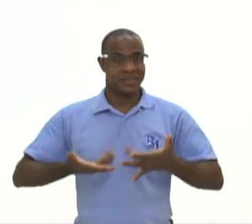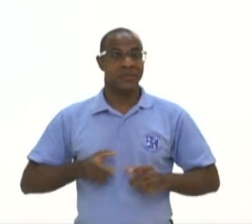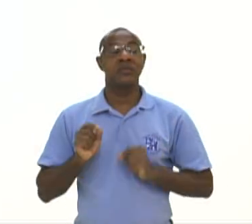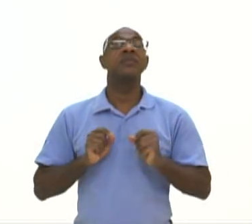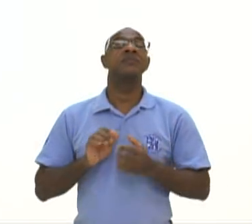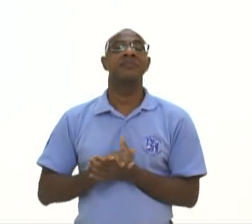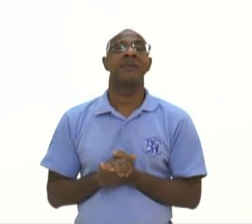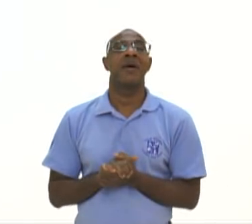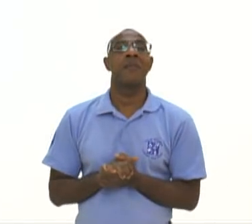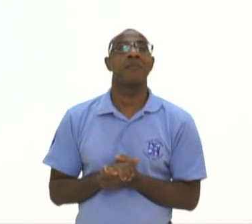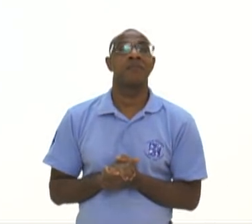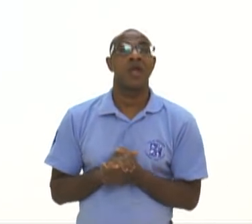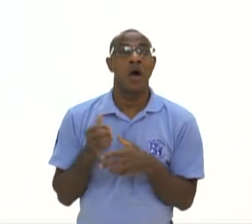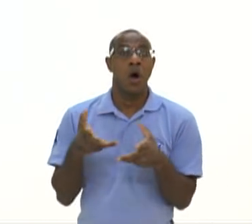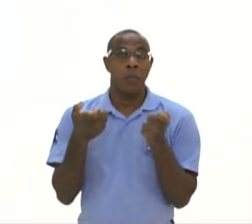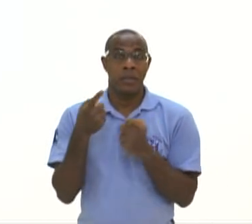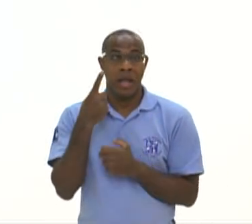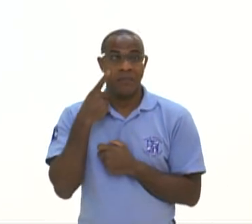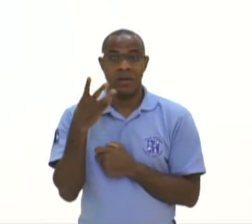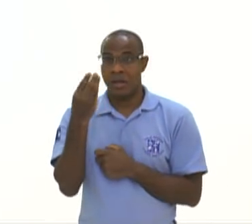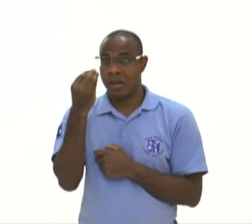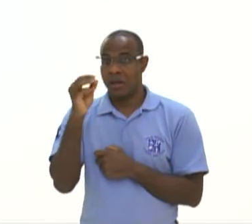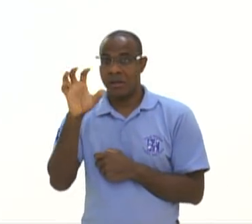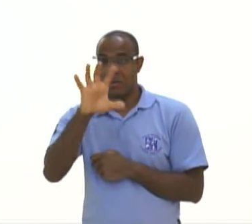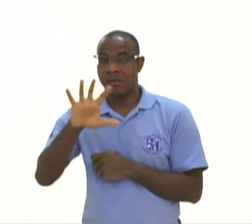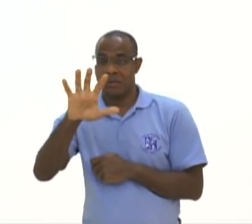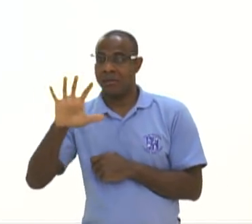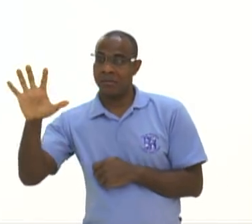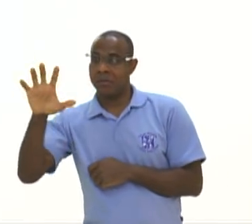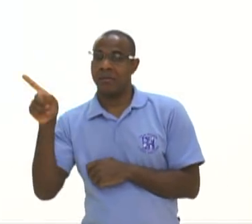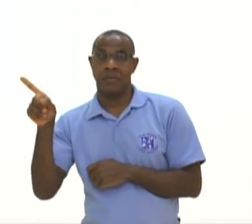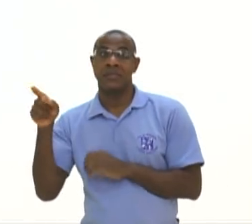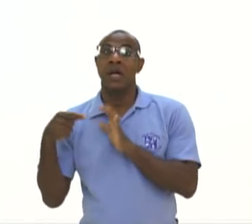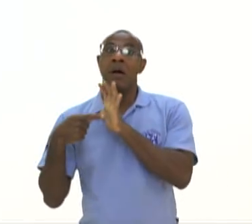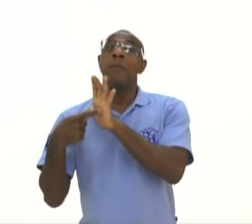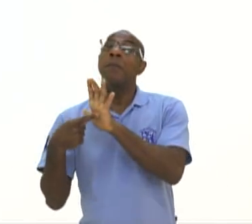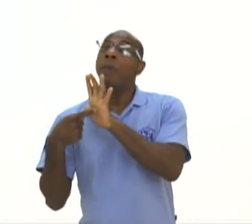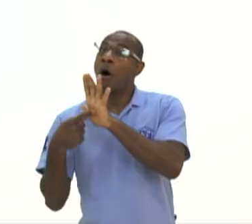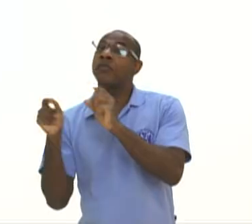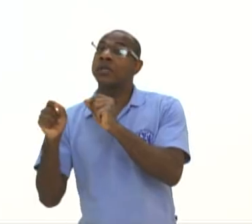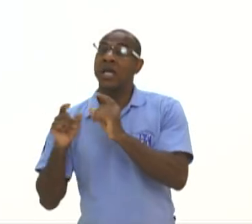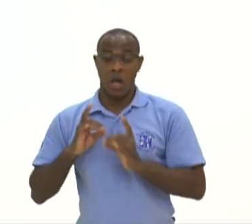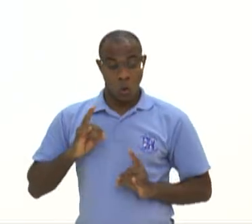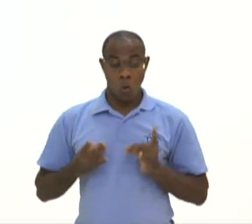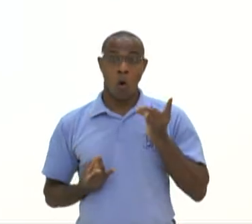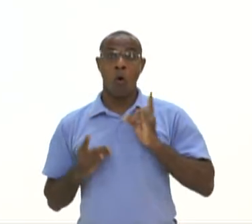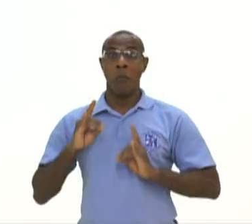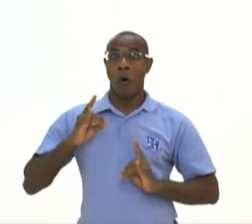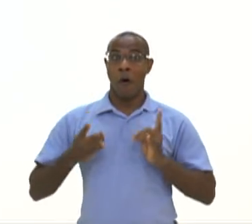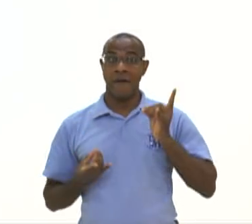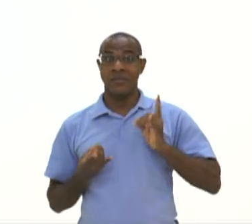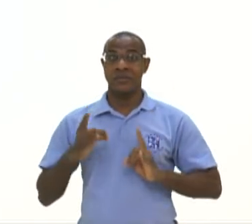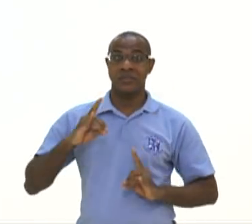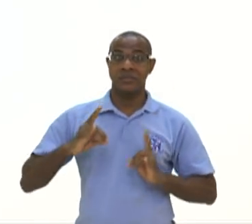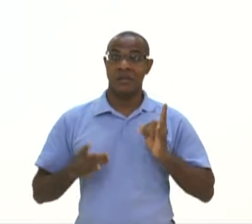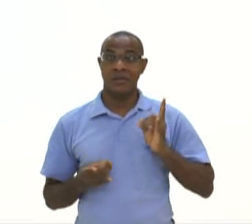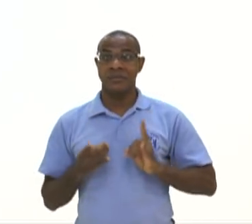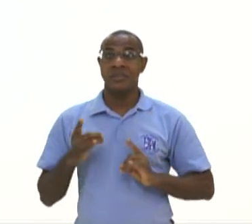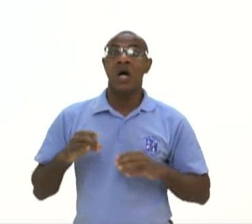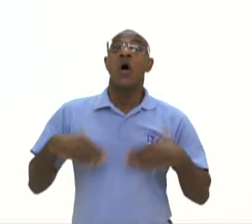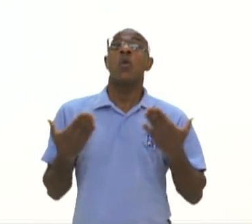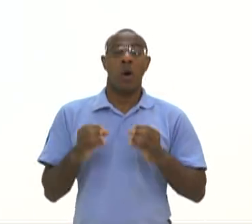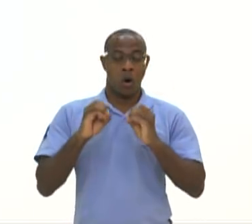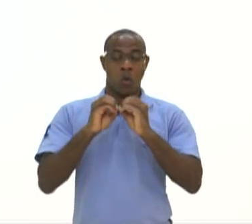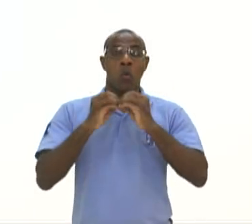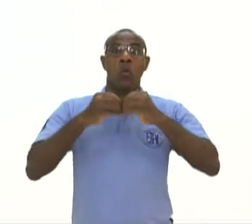diz o seguinte: observe as imagens abaixo e identifique o hormônio envolvido nessa situação e qual glândula